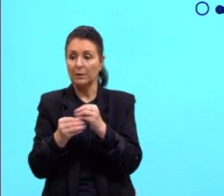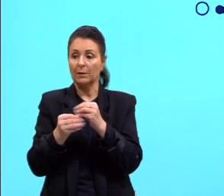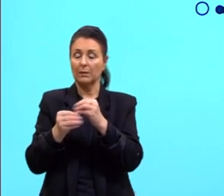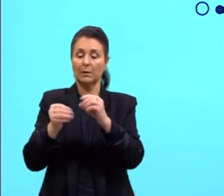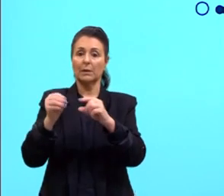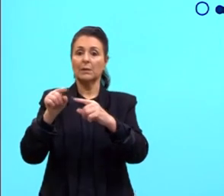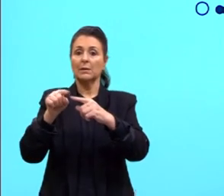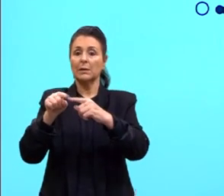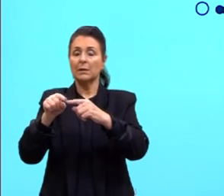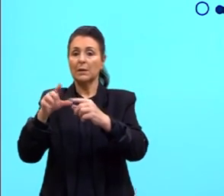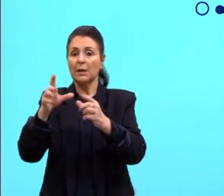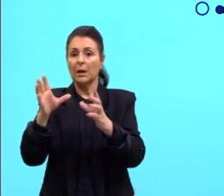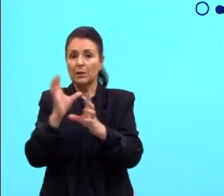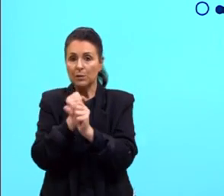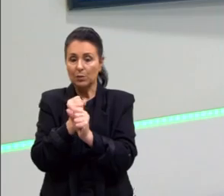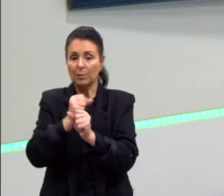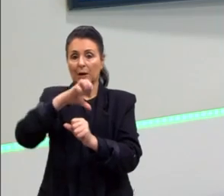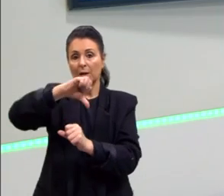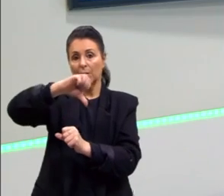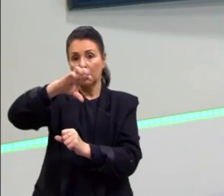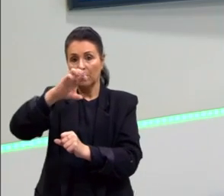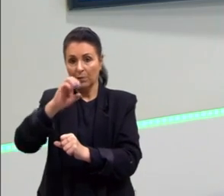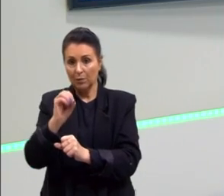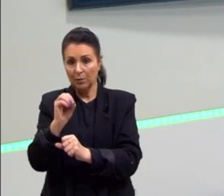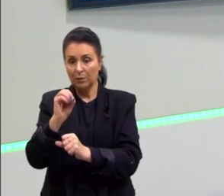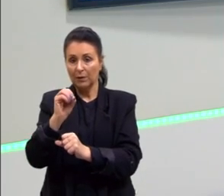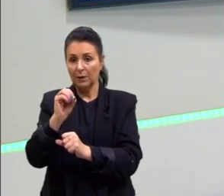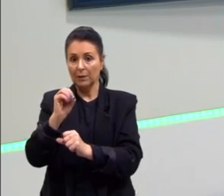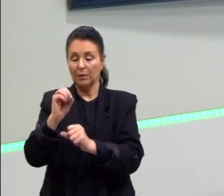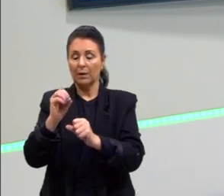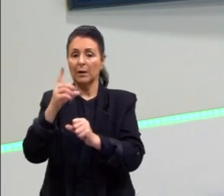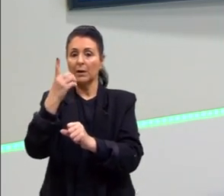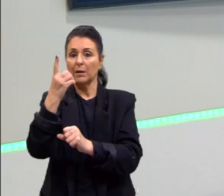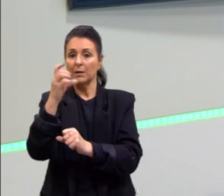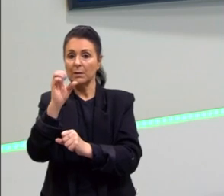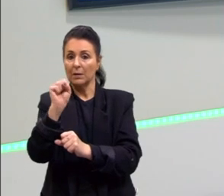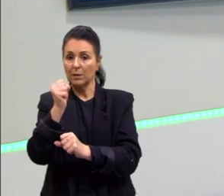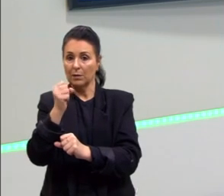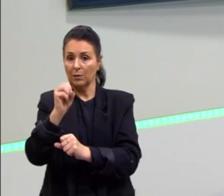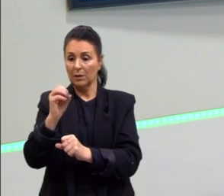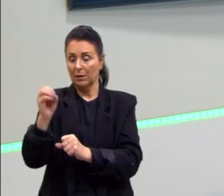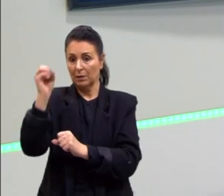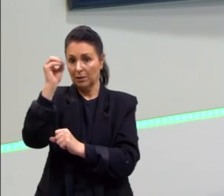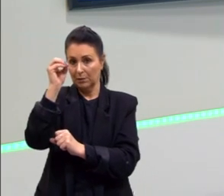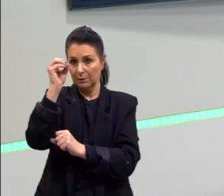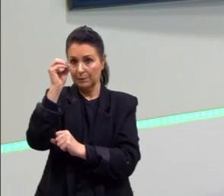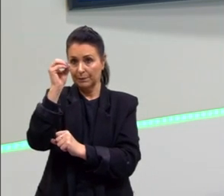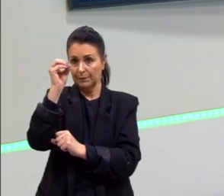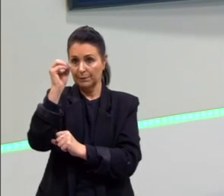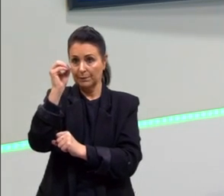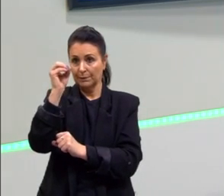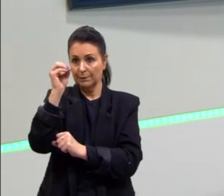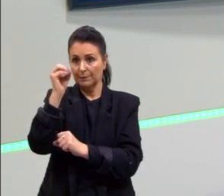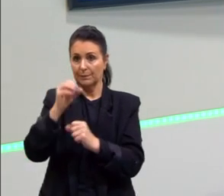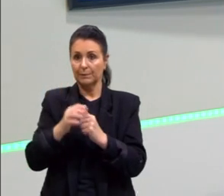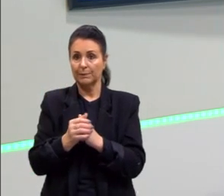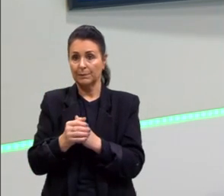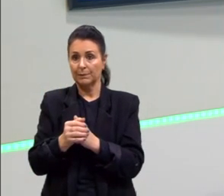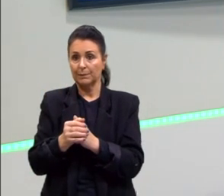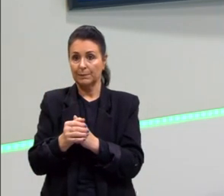soma é nos o e suplementares a soma é 180 graus gravem estes nomes